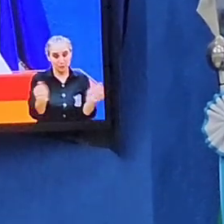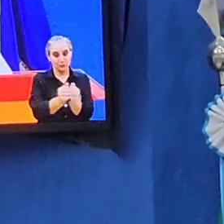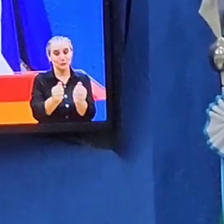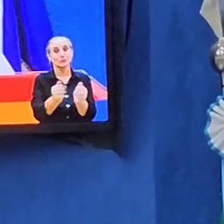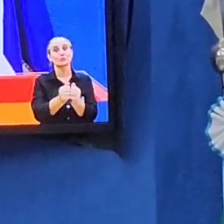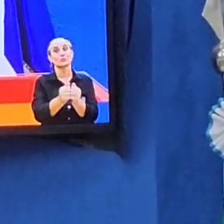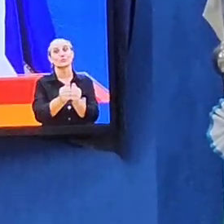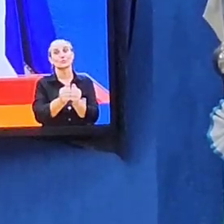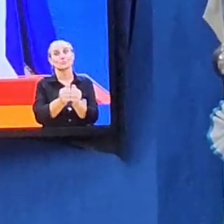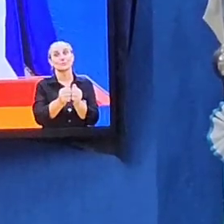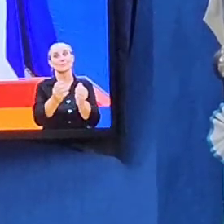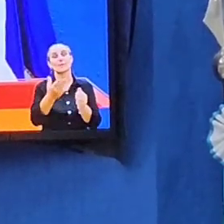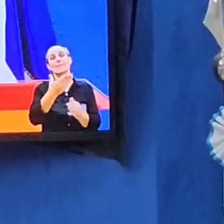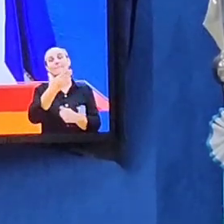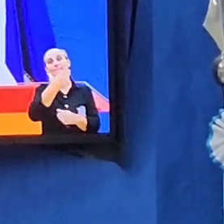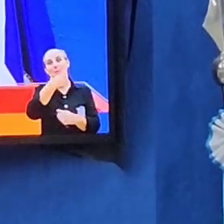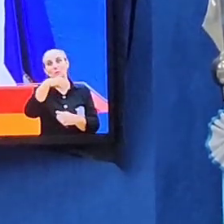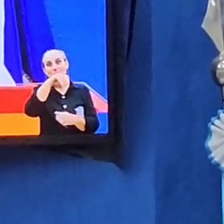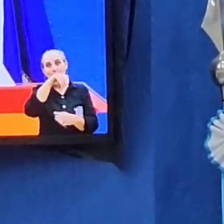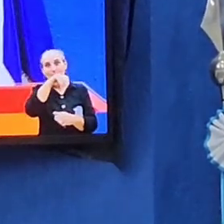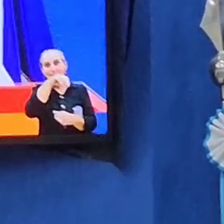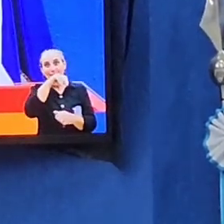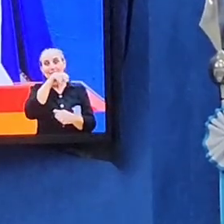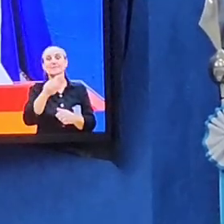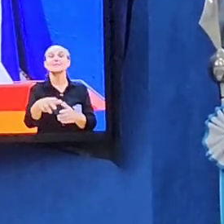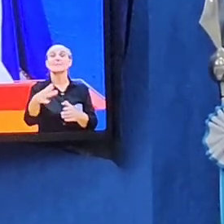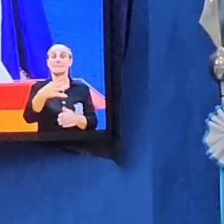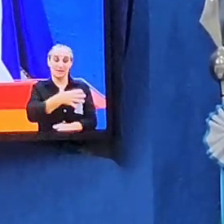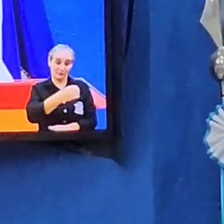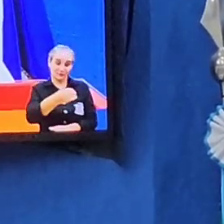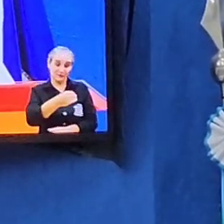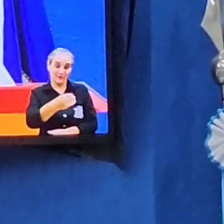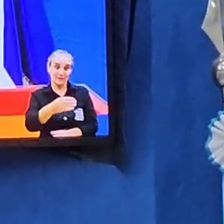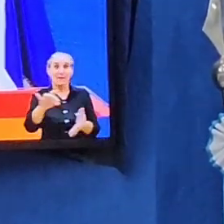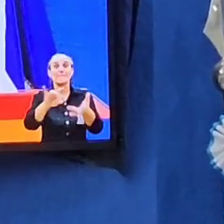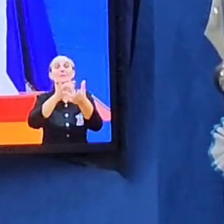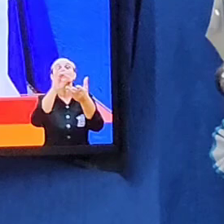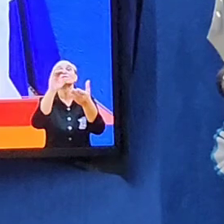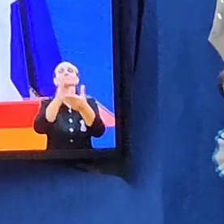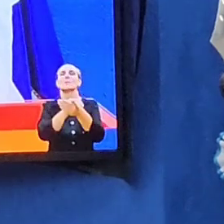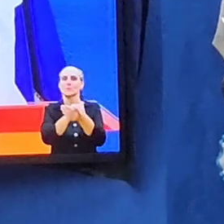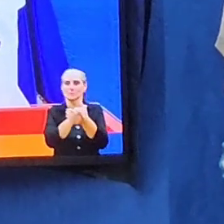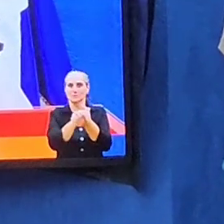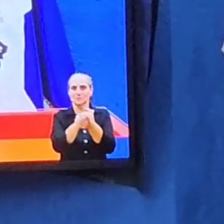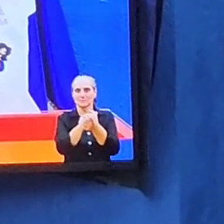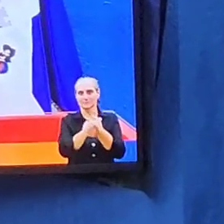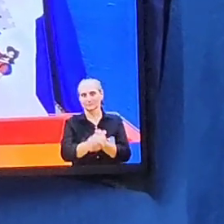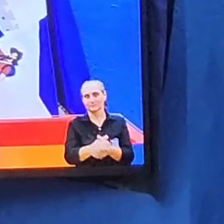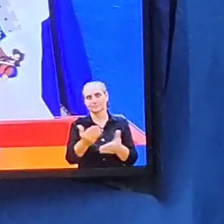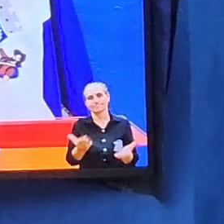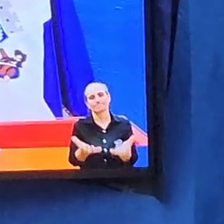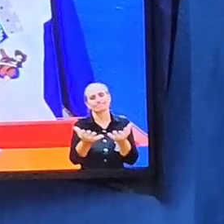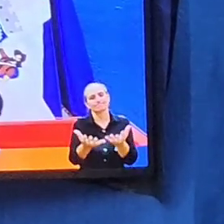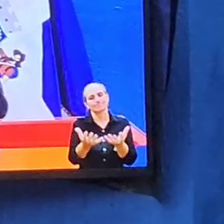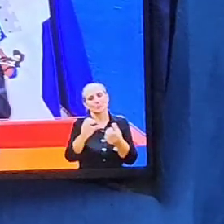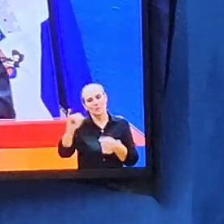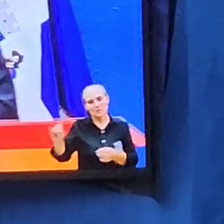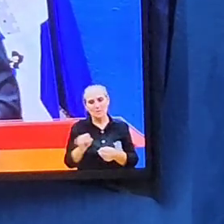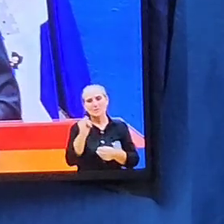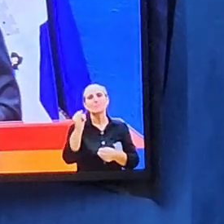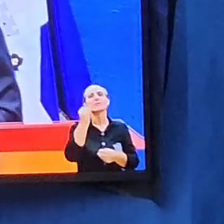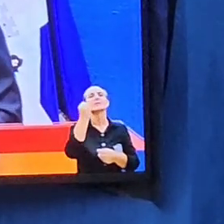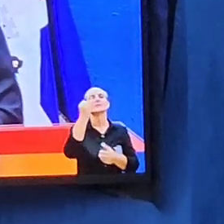meus pais, minha filha, minha esposa, que realmente vocês me deram uma sustentação importante para a